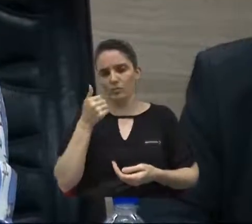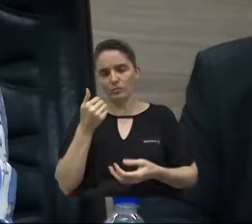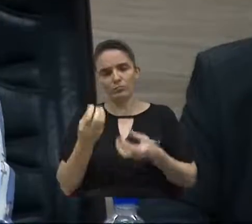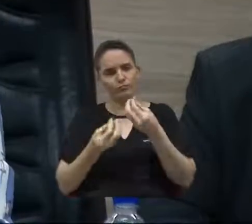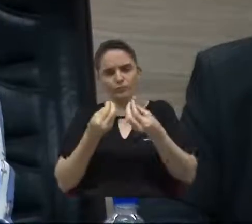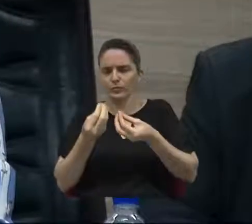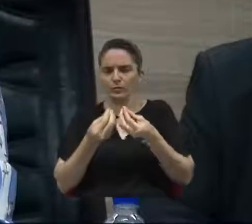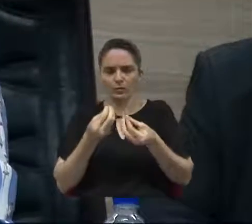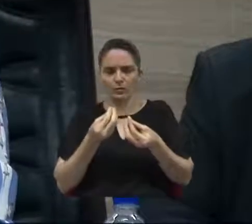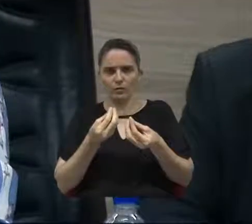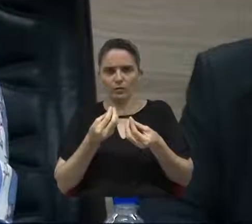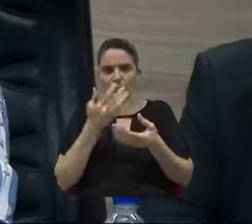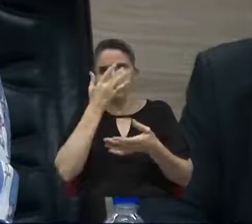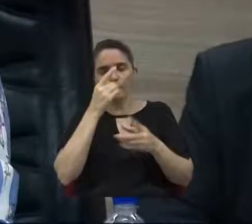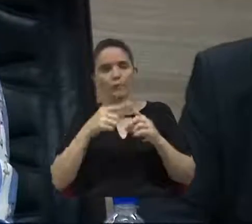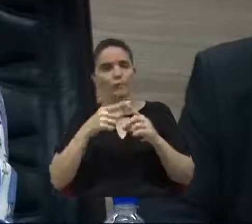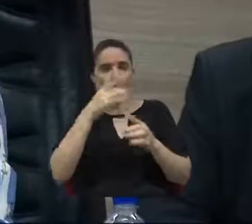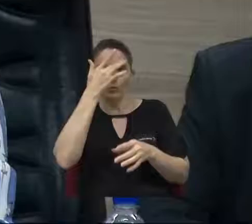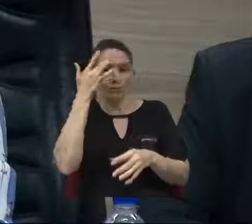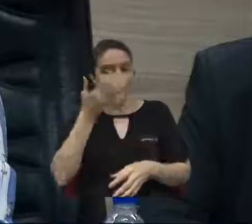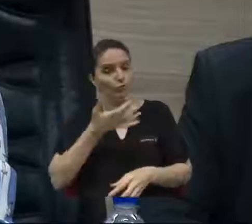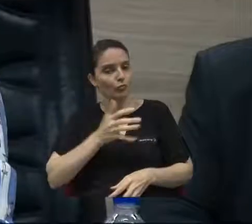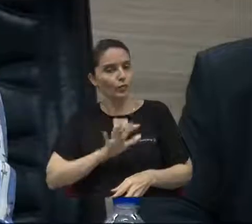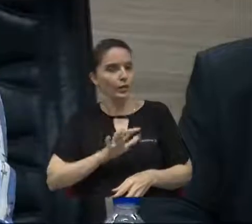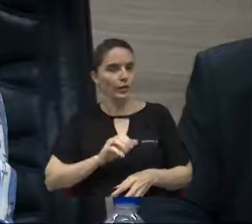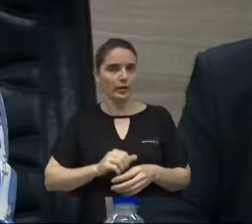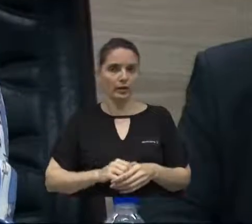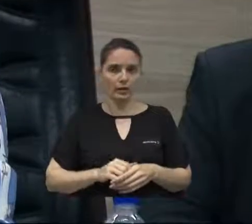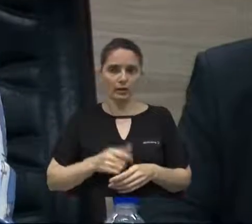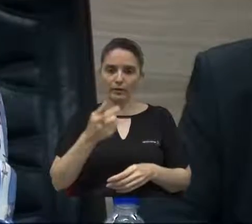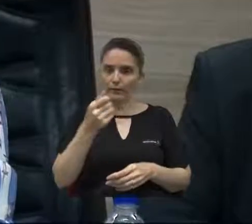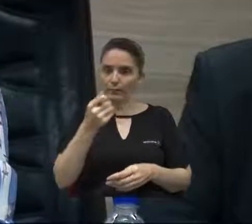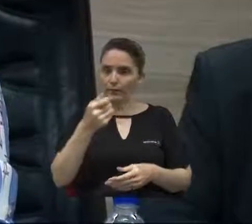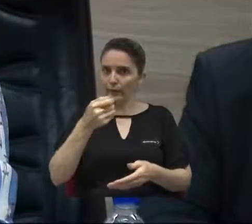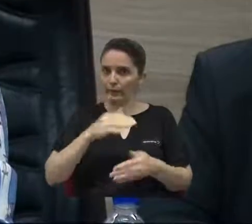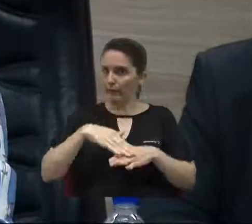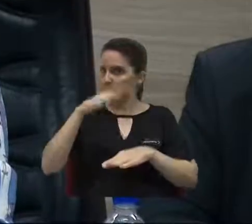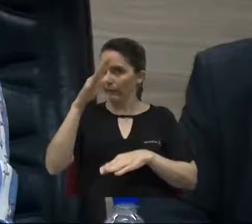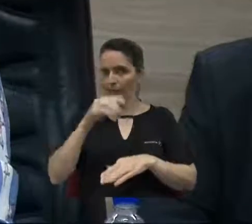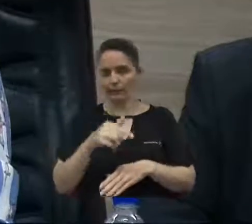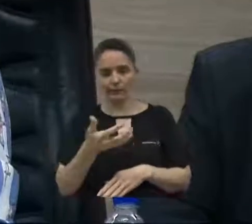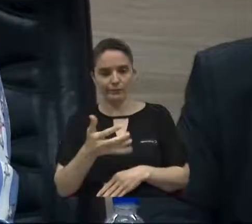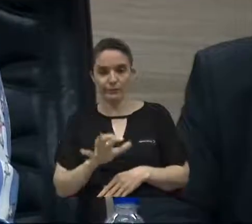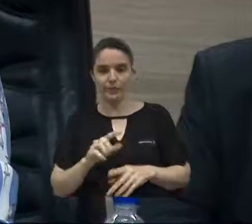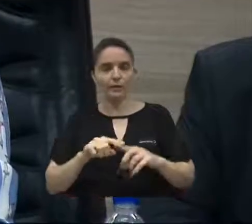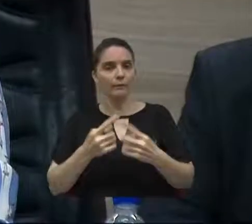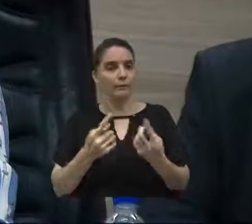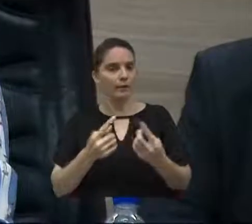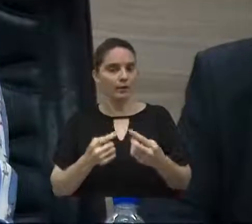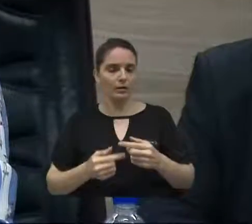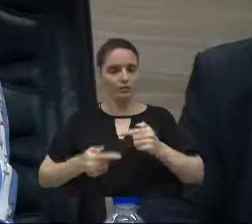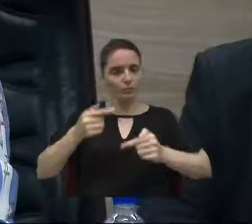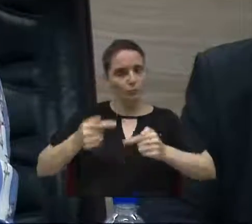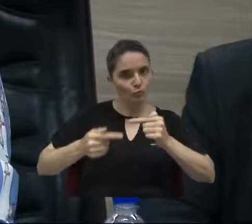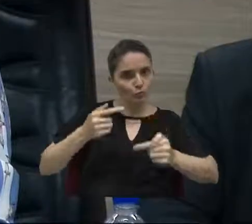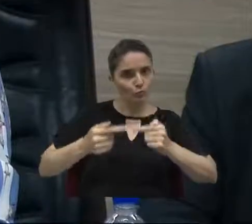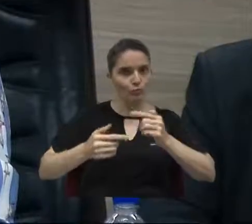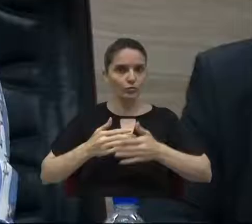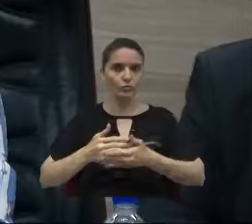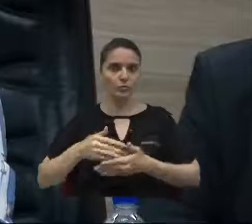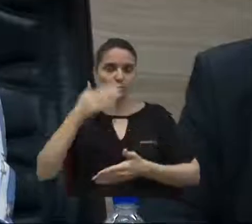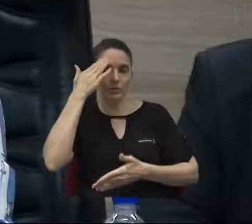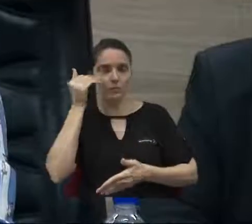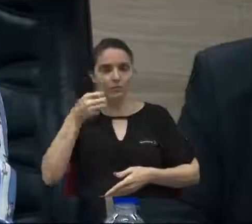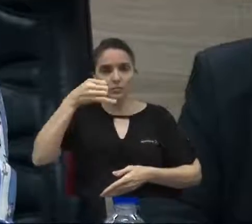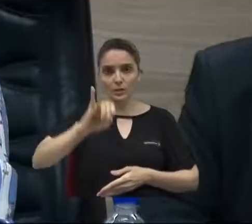nada aumente, é óbvio, né? Mas, pelo menos, a finalidade, a discussão, onde existem as